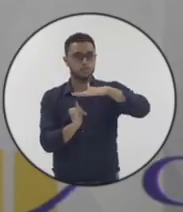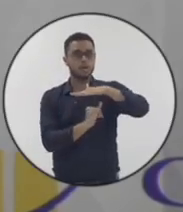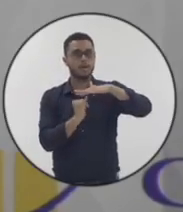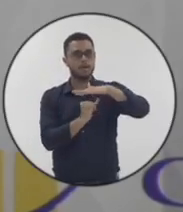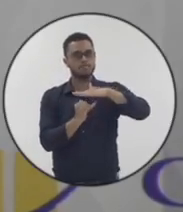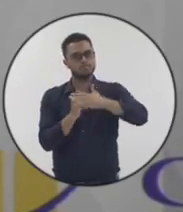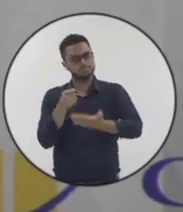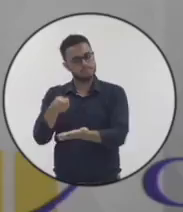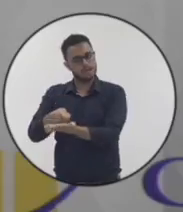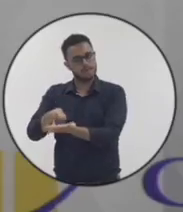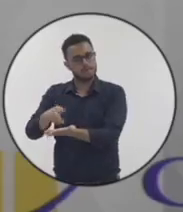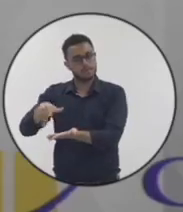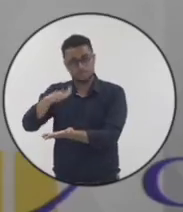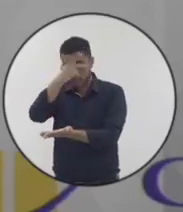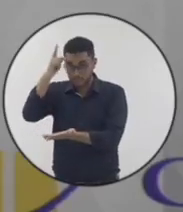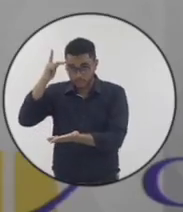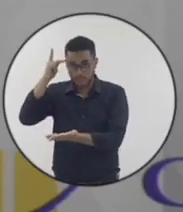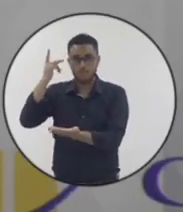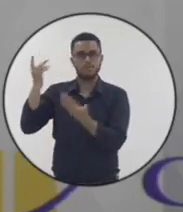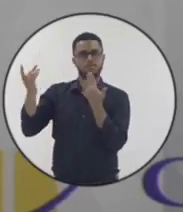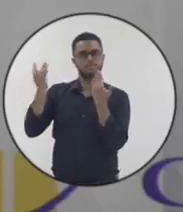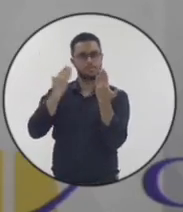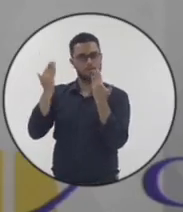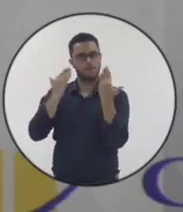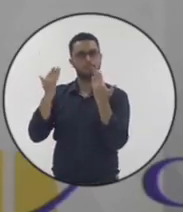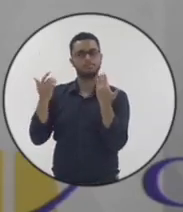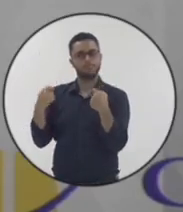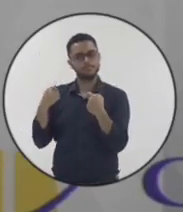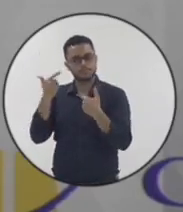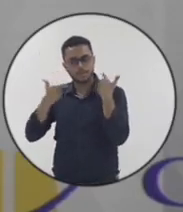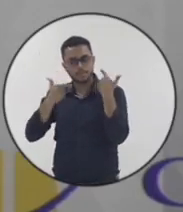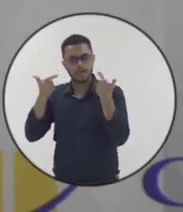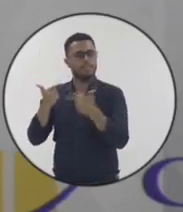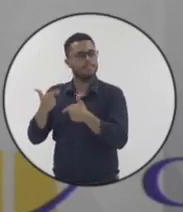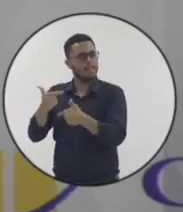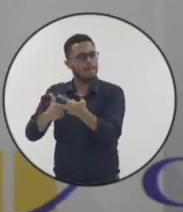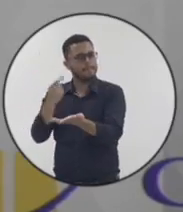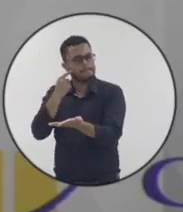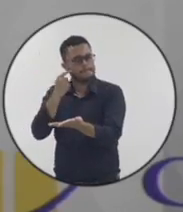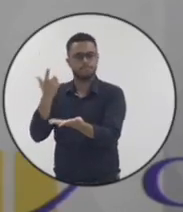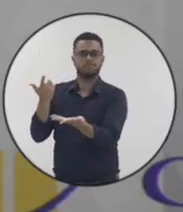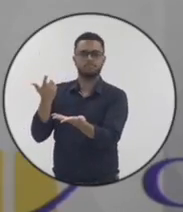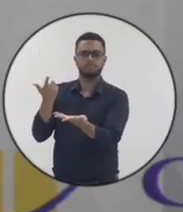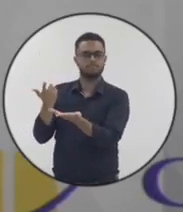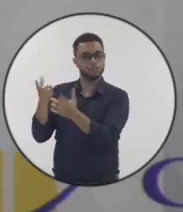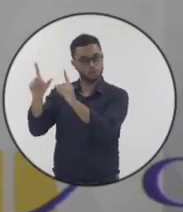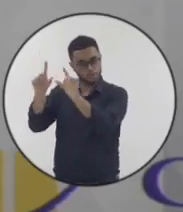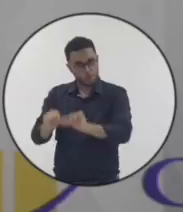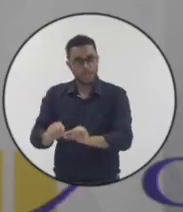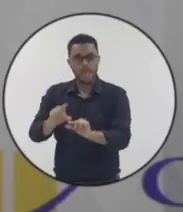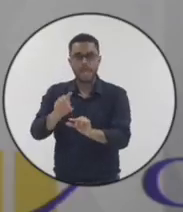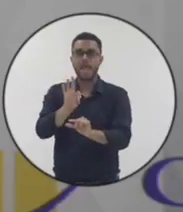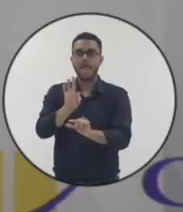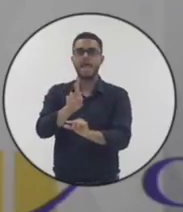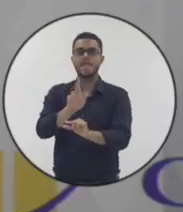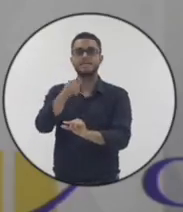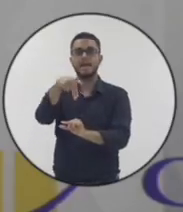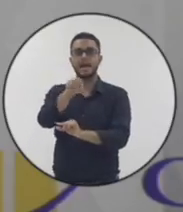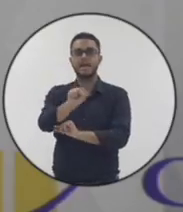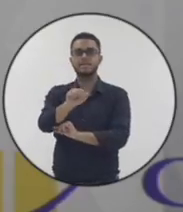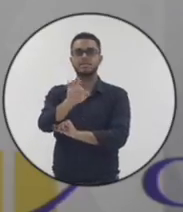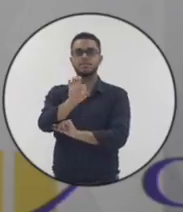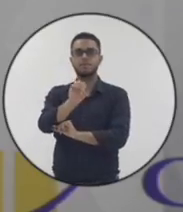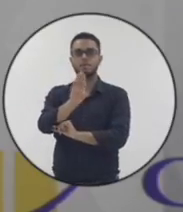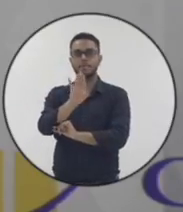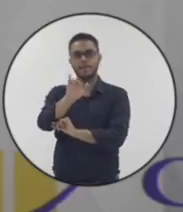sua prática profissional, devem atuar de forma a contribuir para a eliminação da transfobia, compreendida como todas